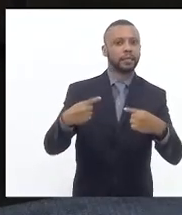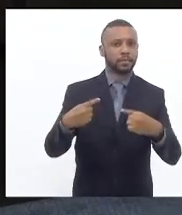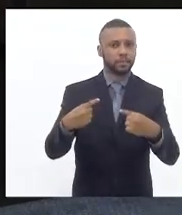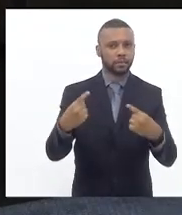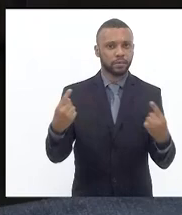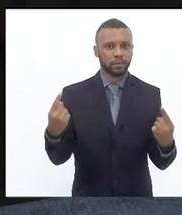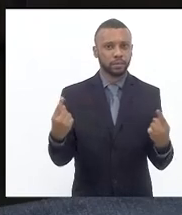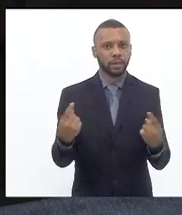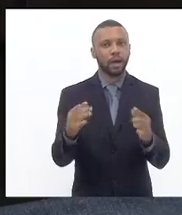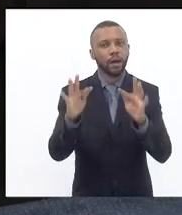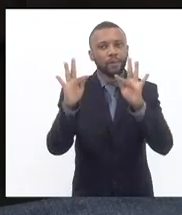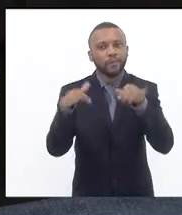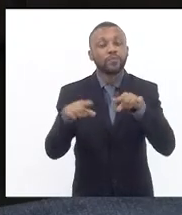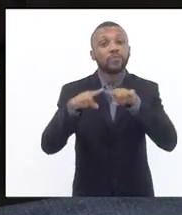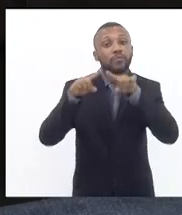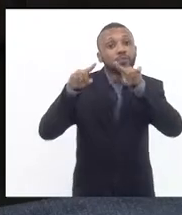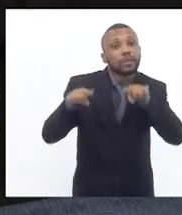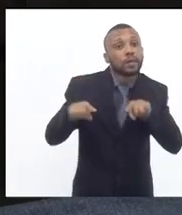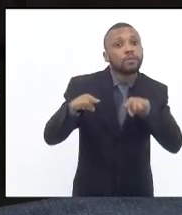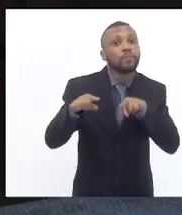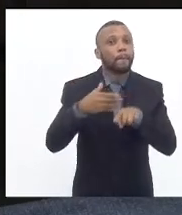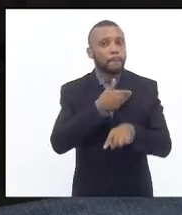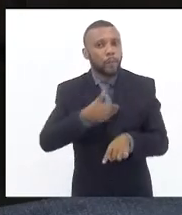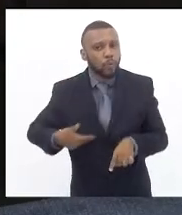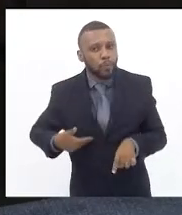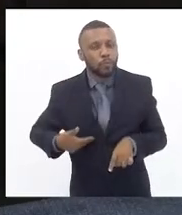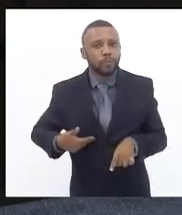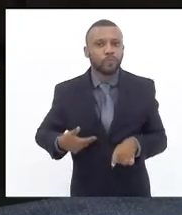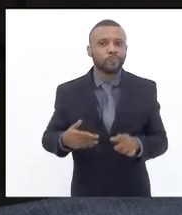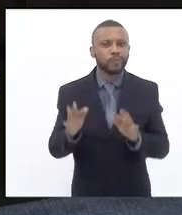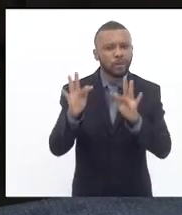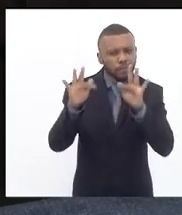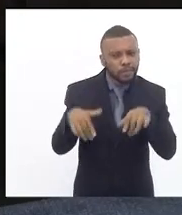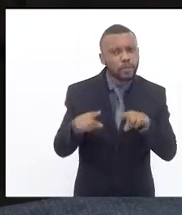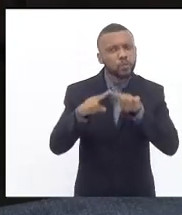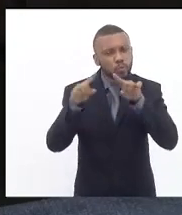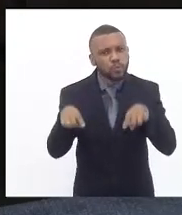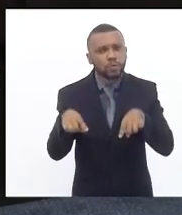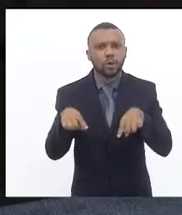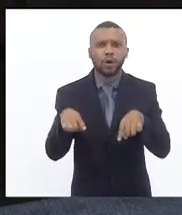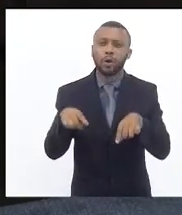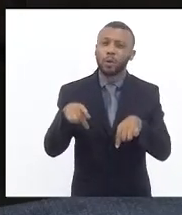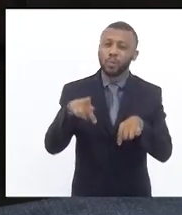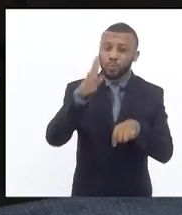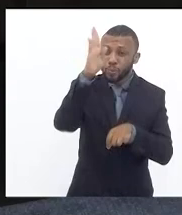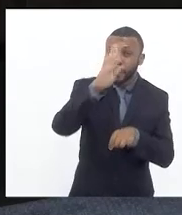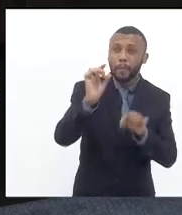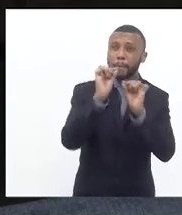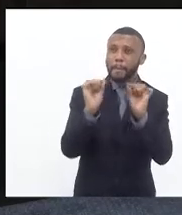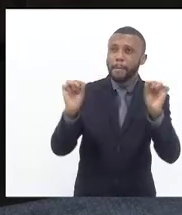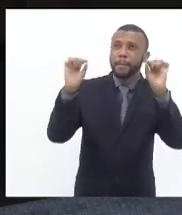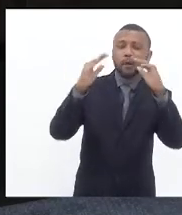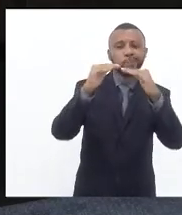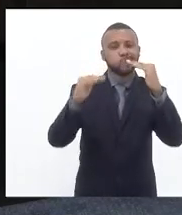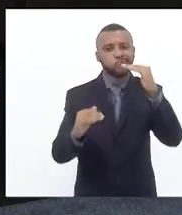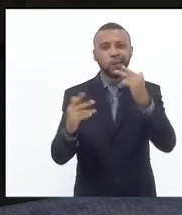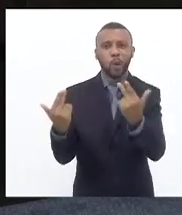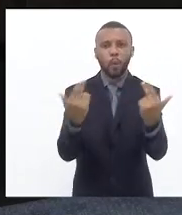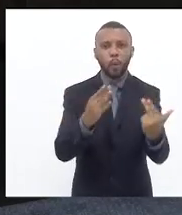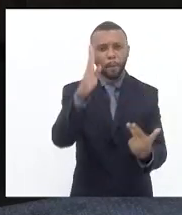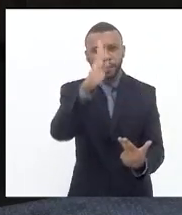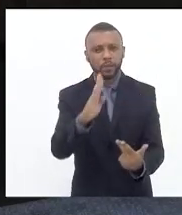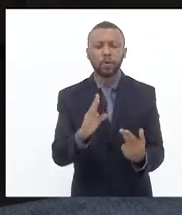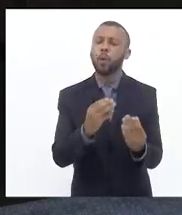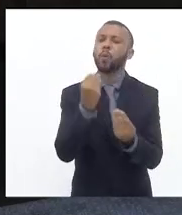é o fim do funcionalismo público é o fim do serviço público não tá aí que tamanho desigualdade como o Brasil como vai